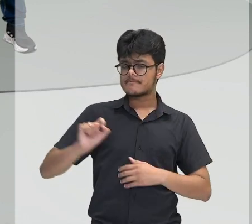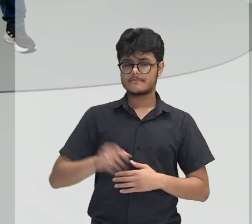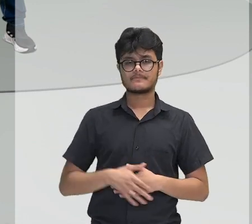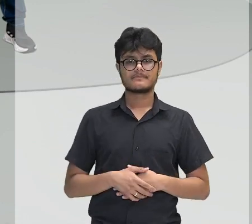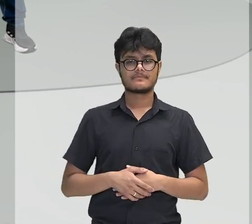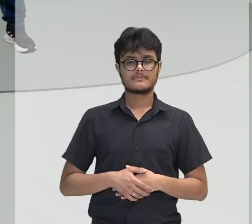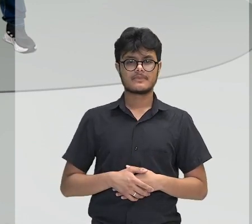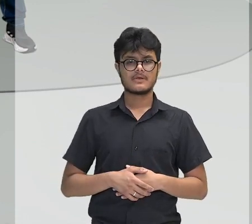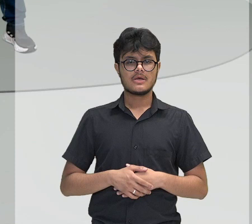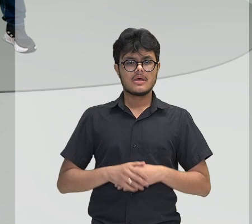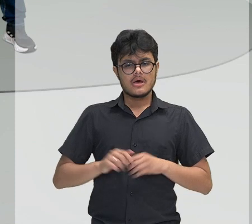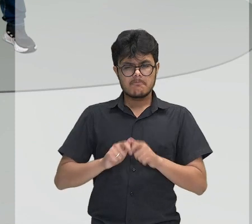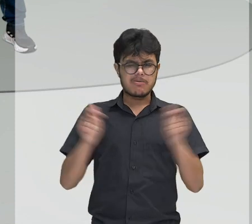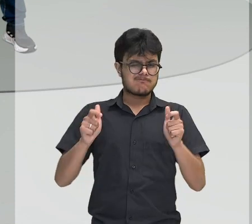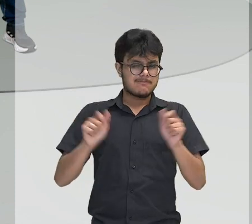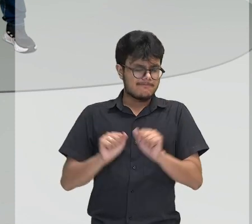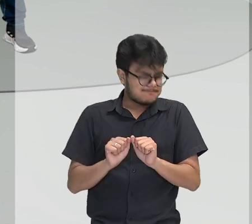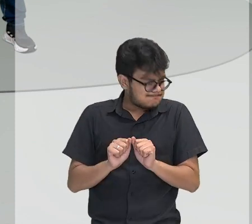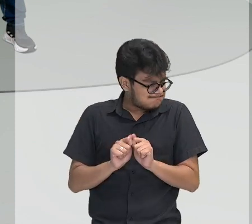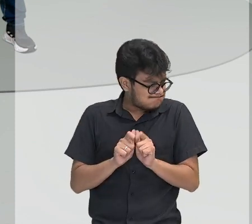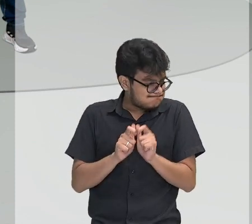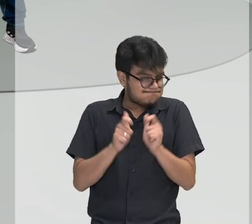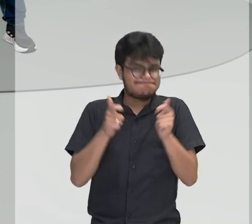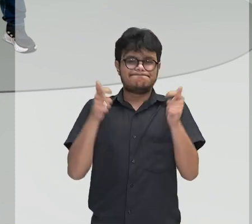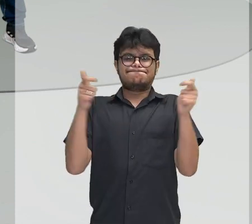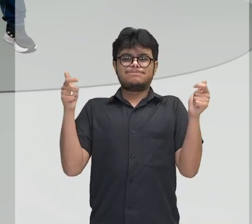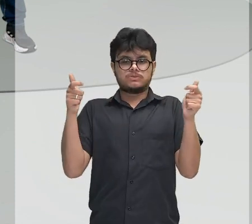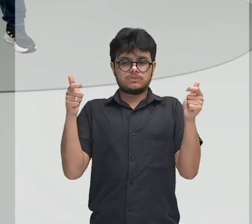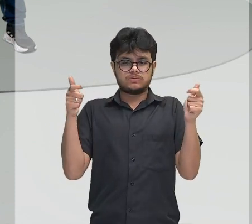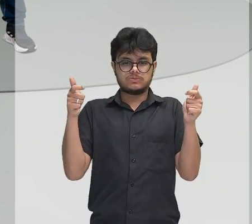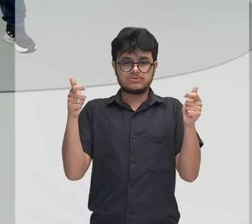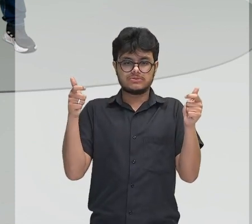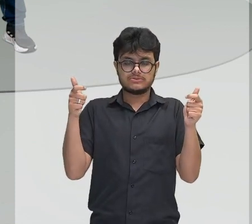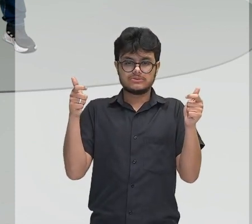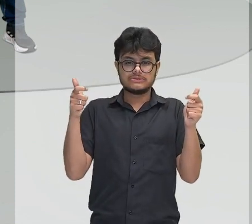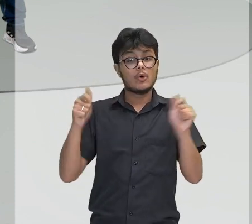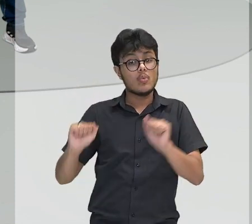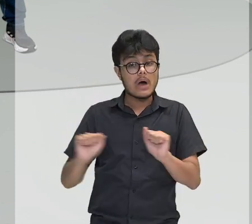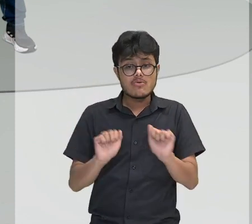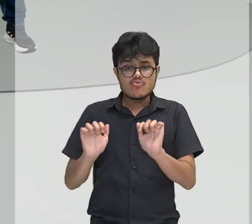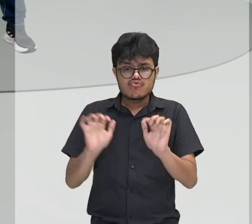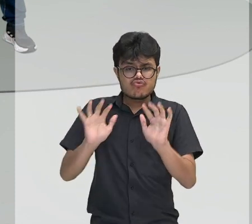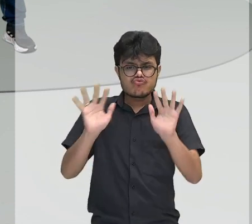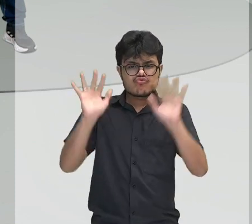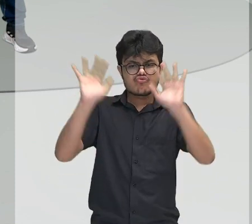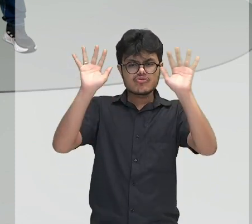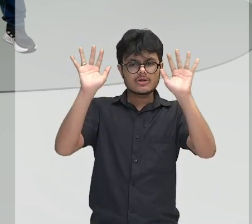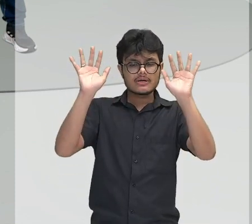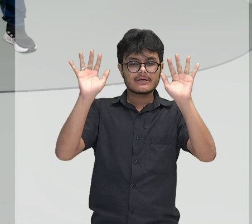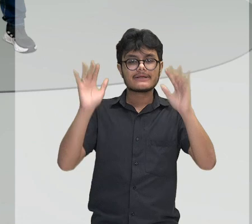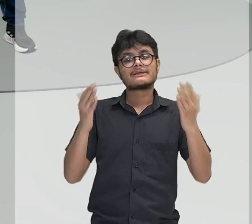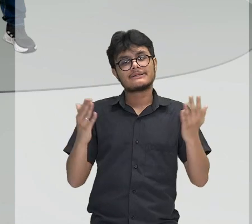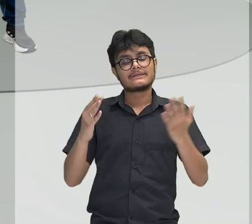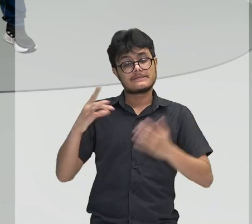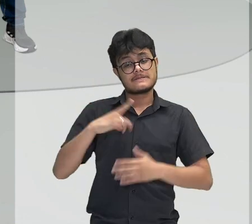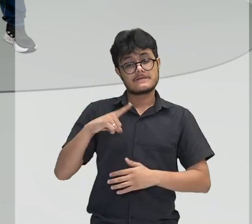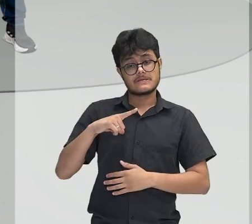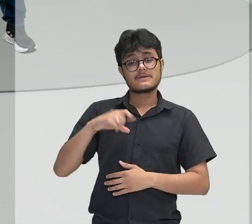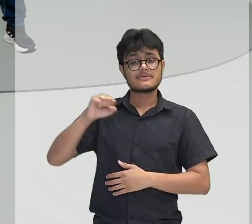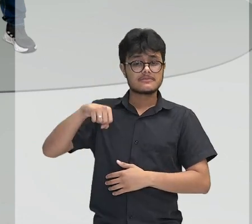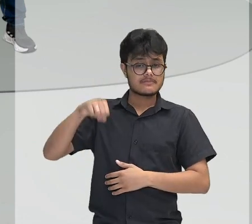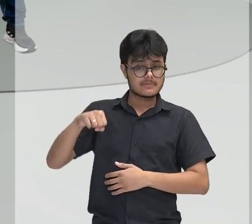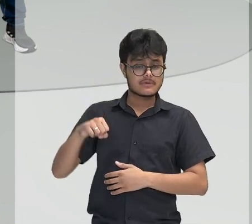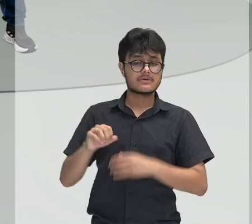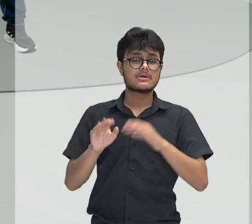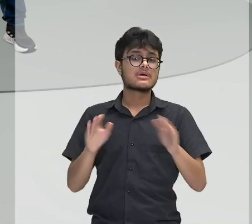há a expansão. Nessa expansão, o ar sobe, tá certo? E aí nós temos na sequência,